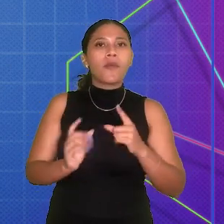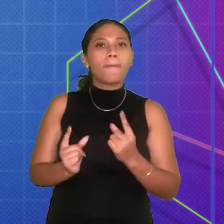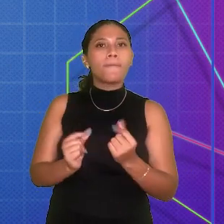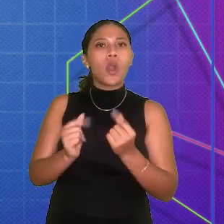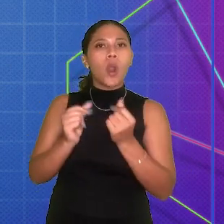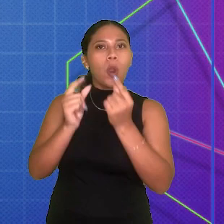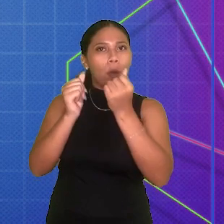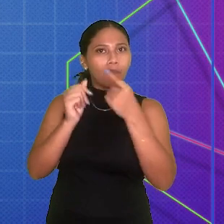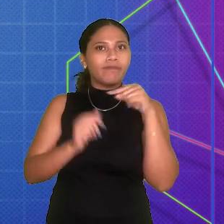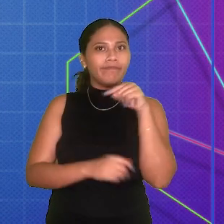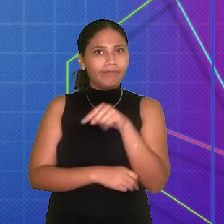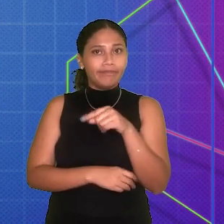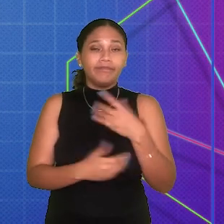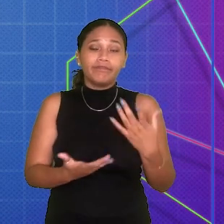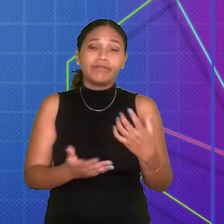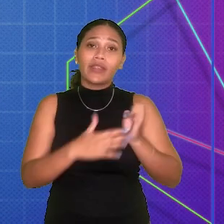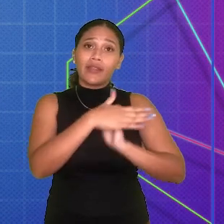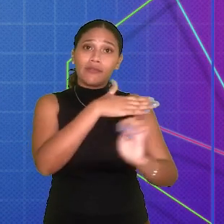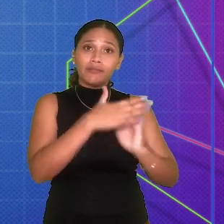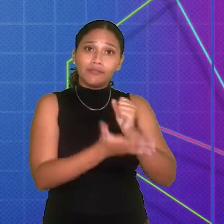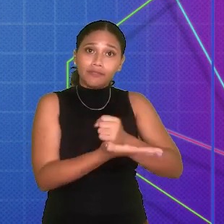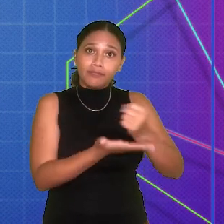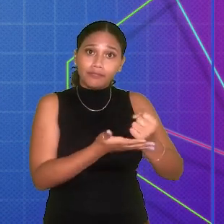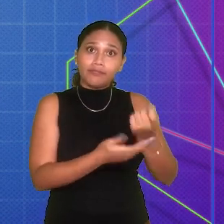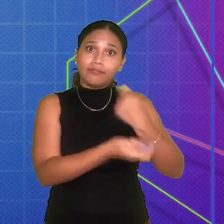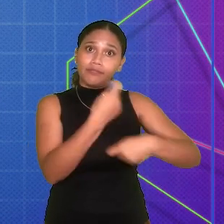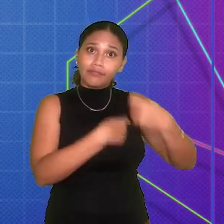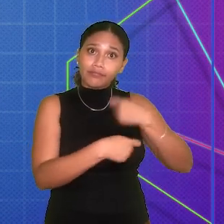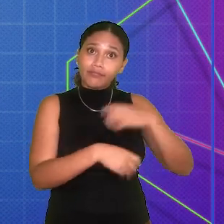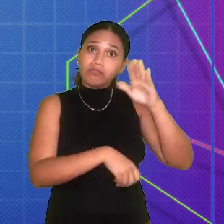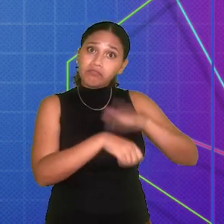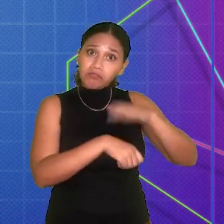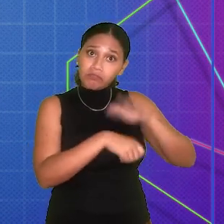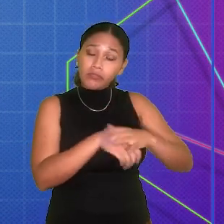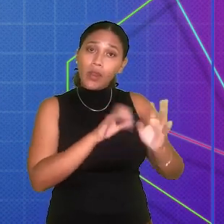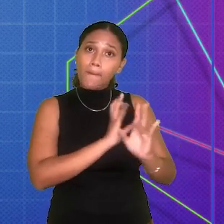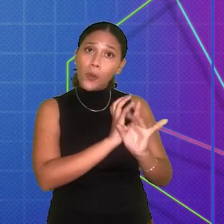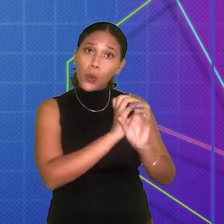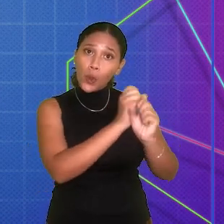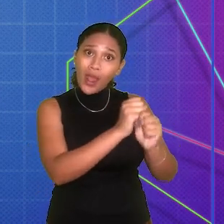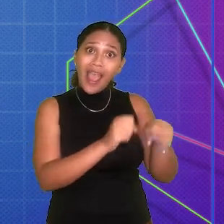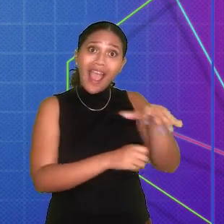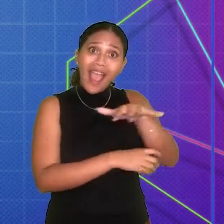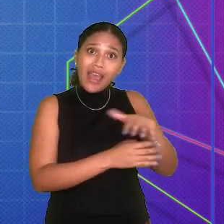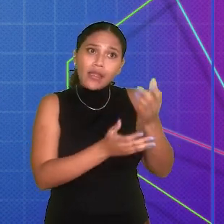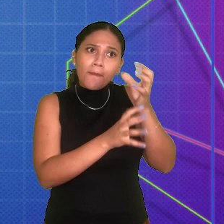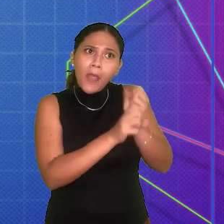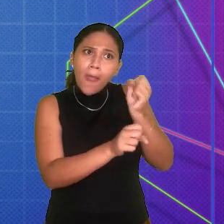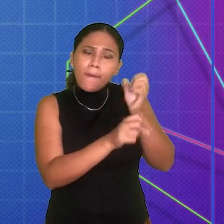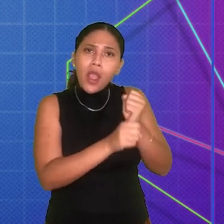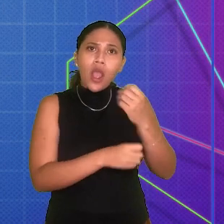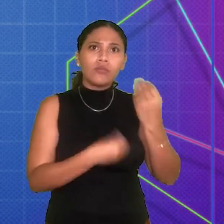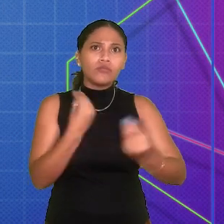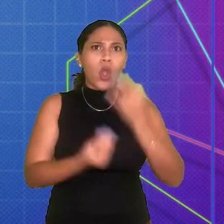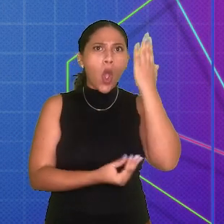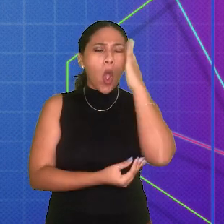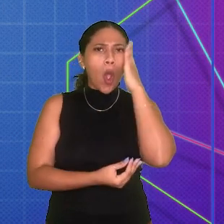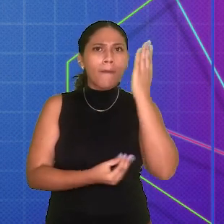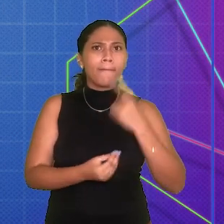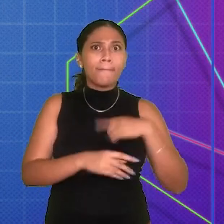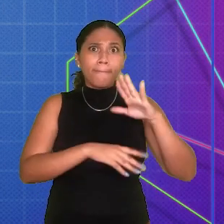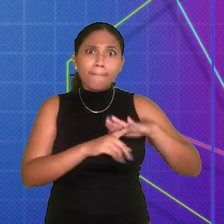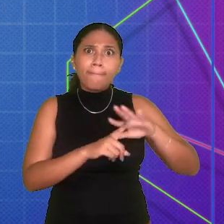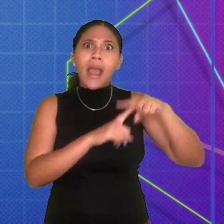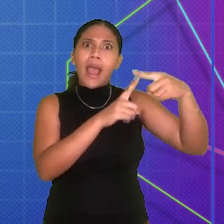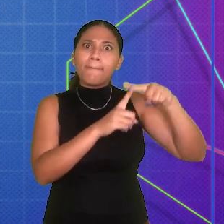nos jogos. As empresas contratam economistas, pessoas especializadas nessa área, para entenderem como fazer mais dinheiro